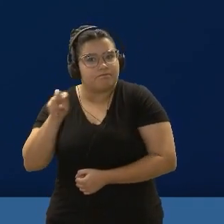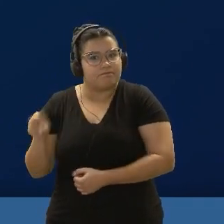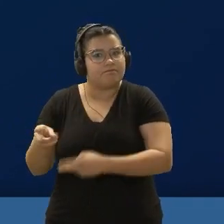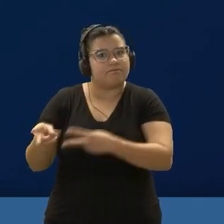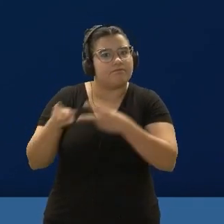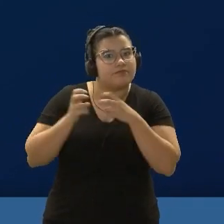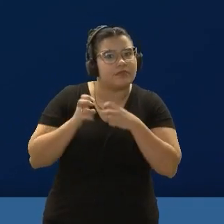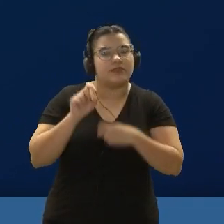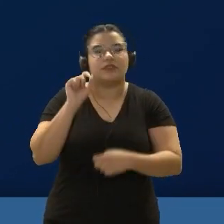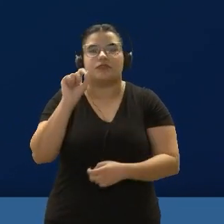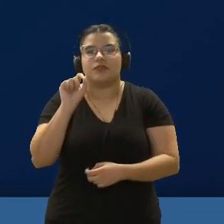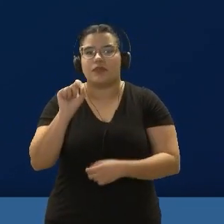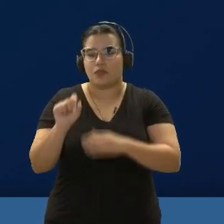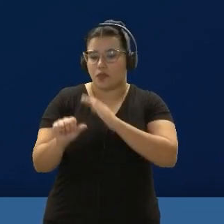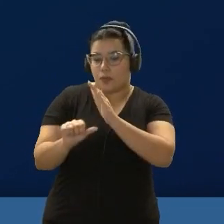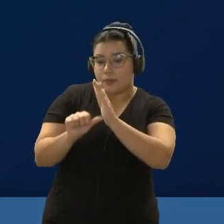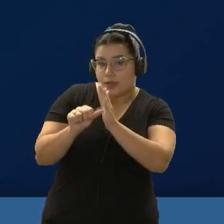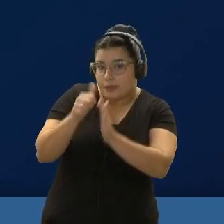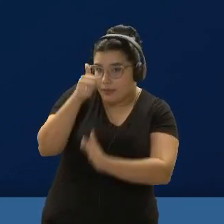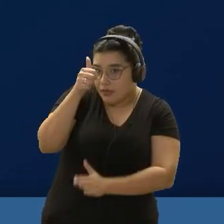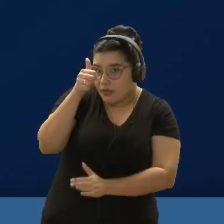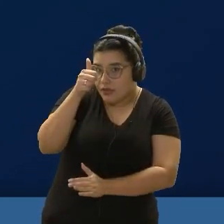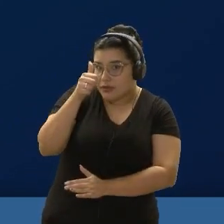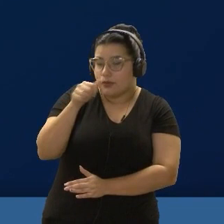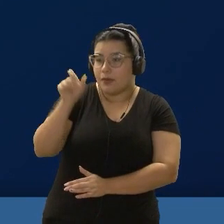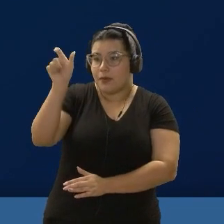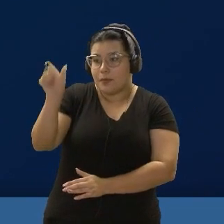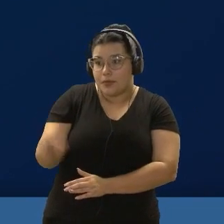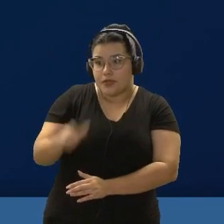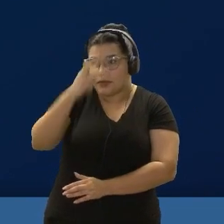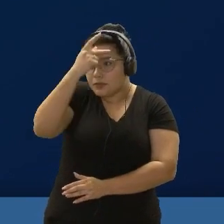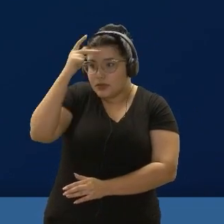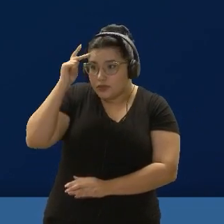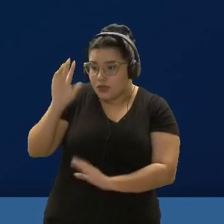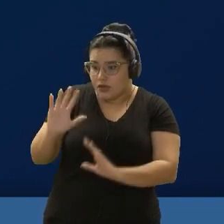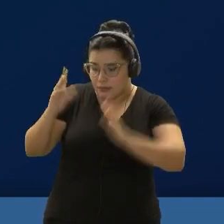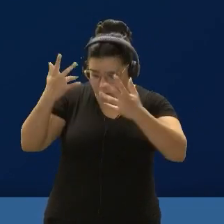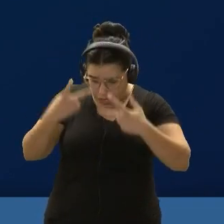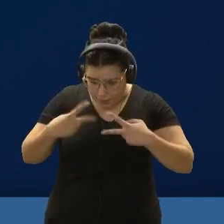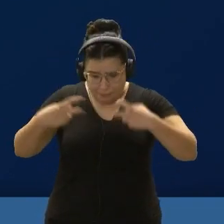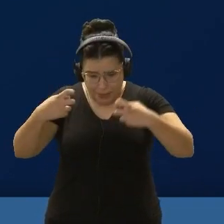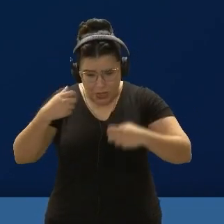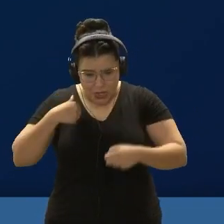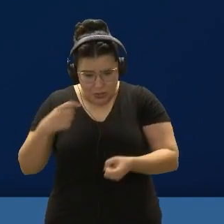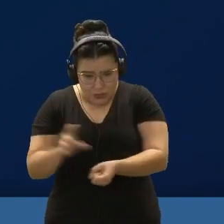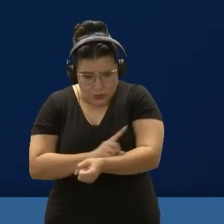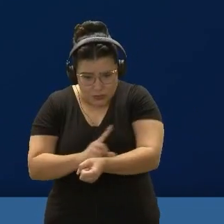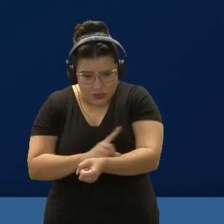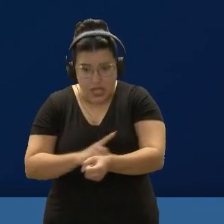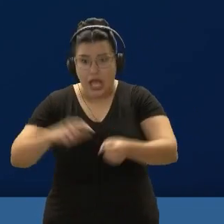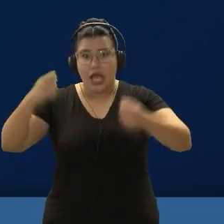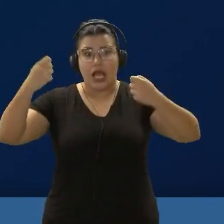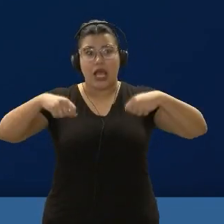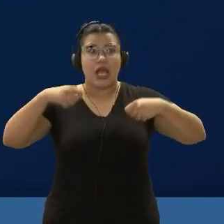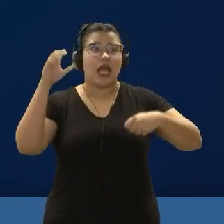que a primeira abordagem no paciente com diabetes deve ser a